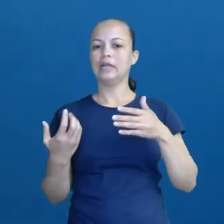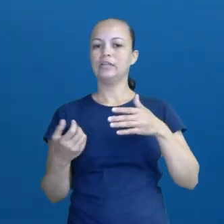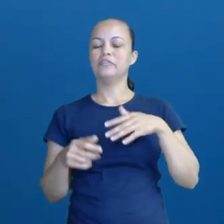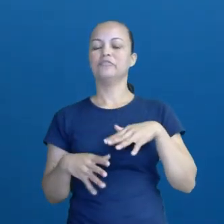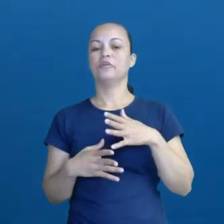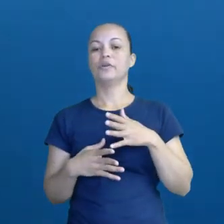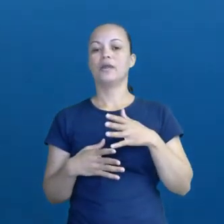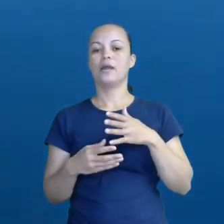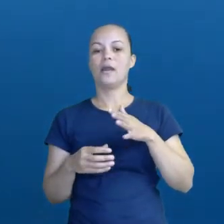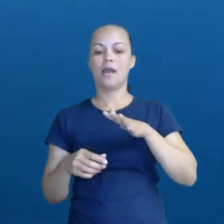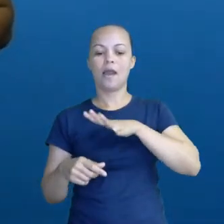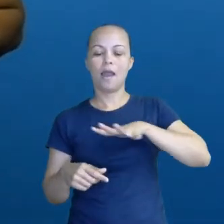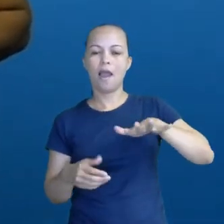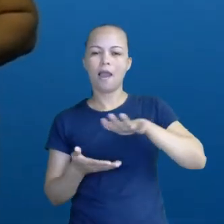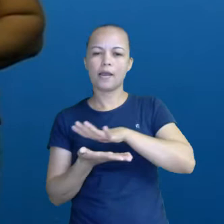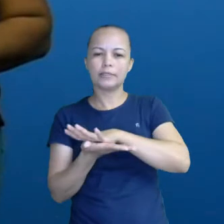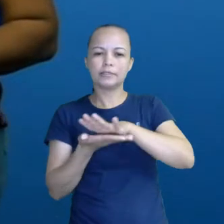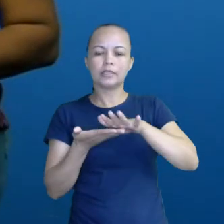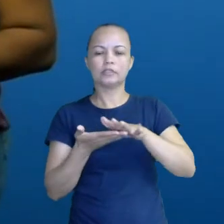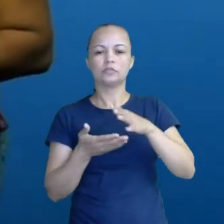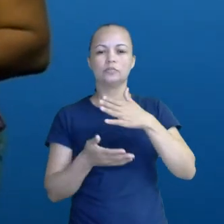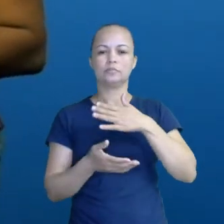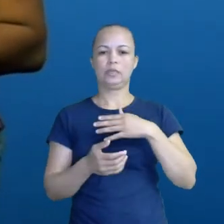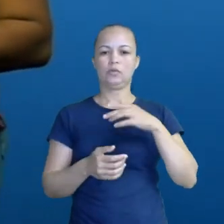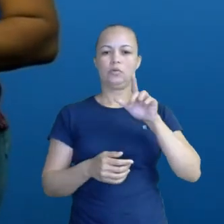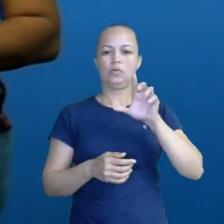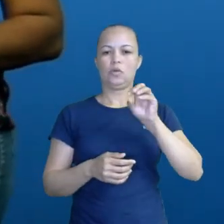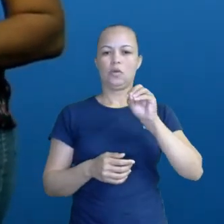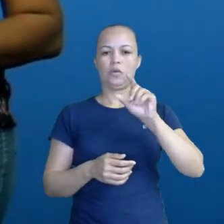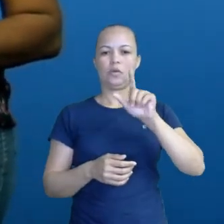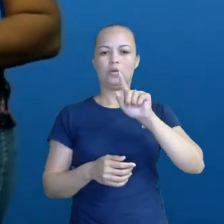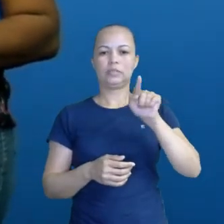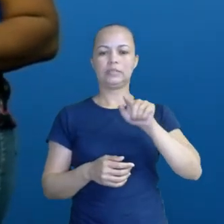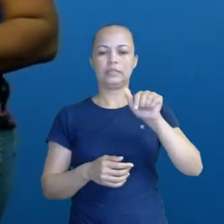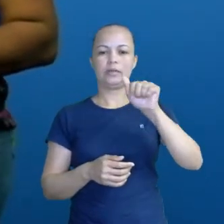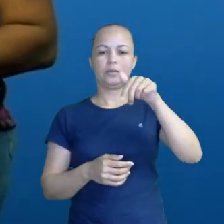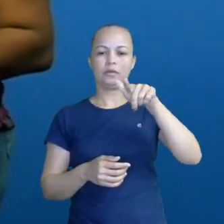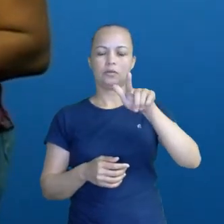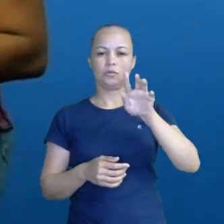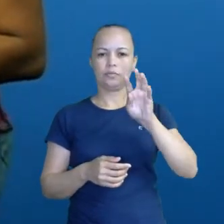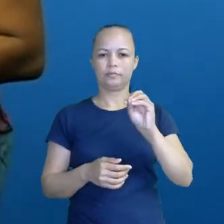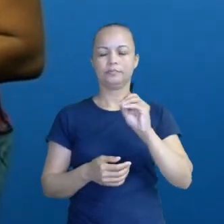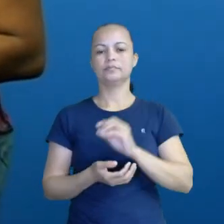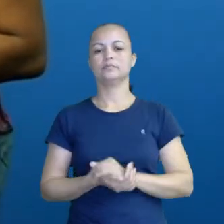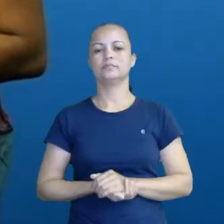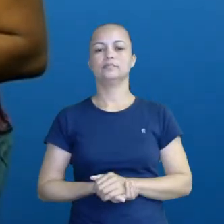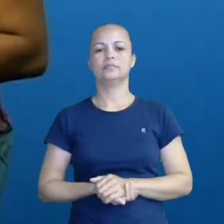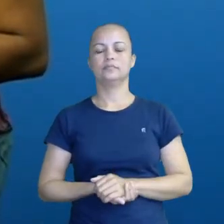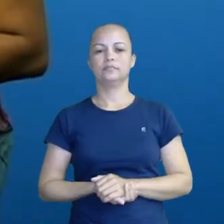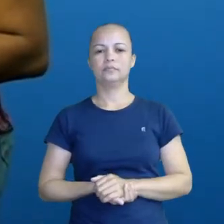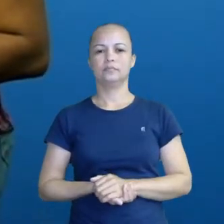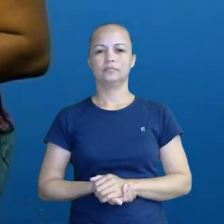foi a o meu Losango e vamos ver a outra figura